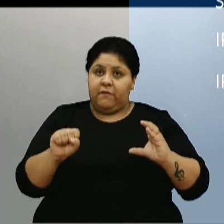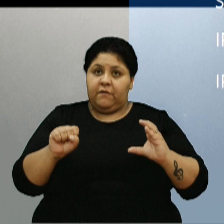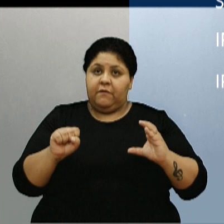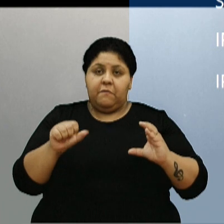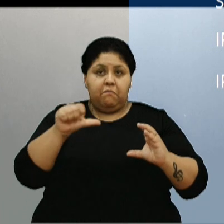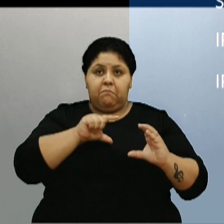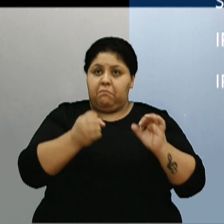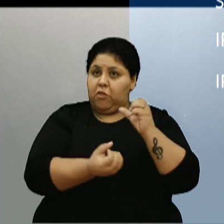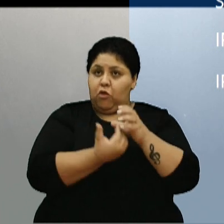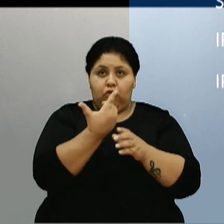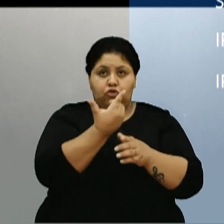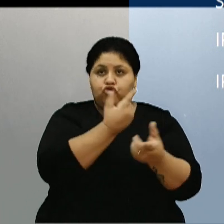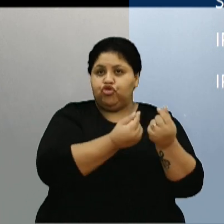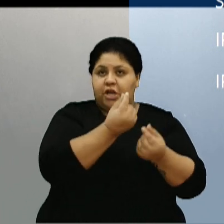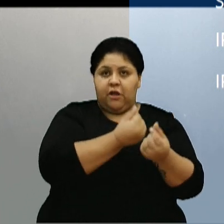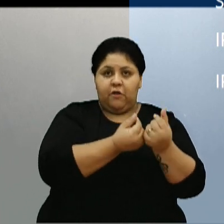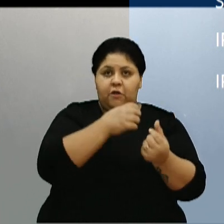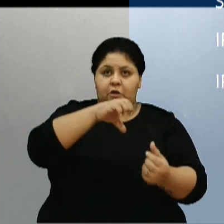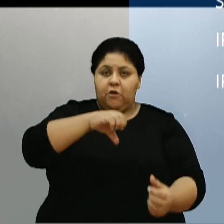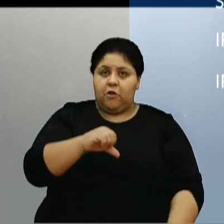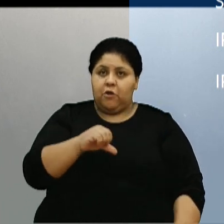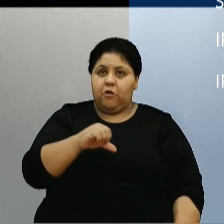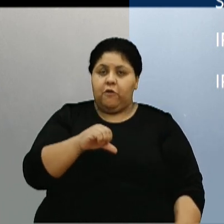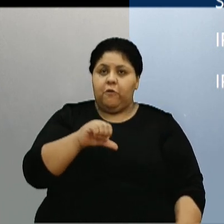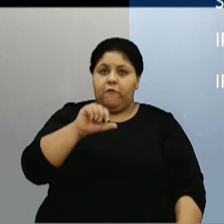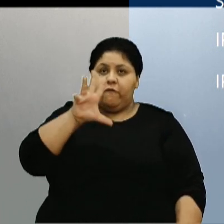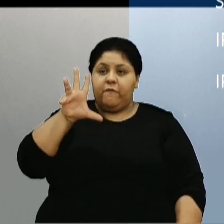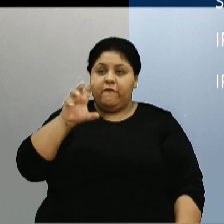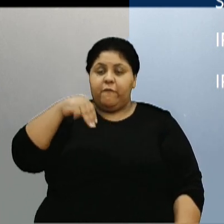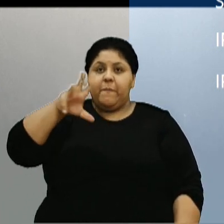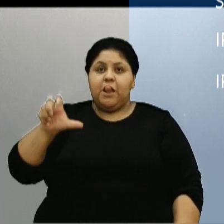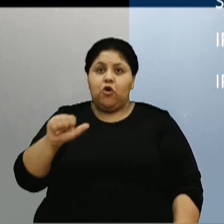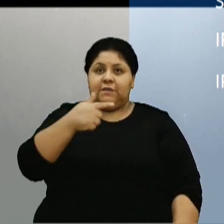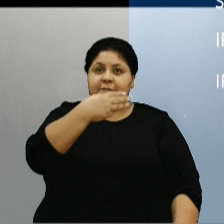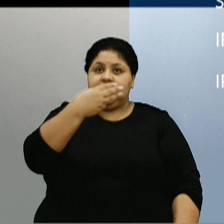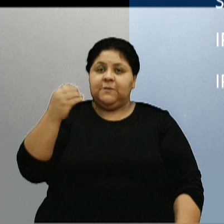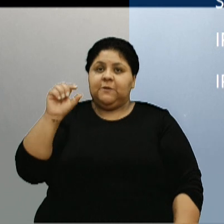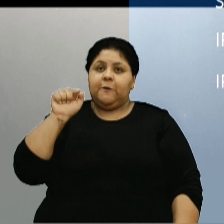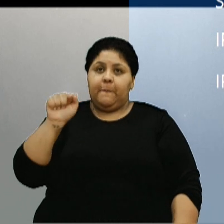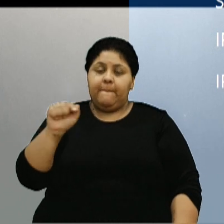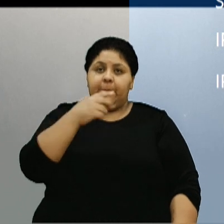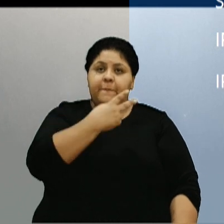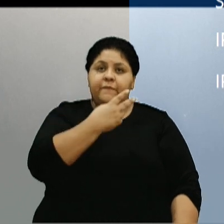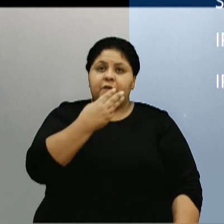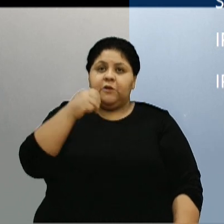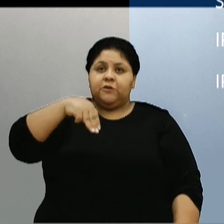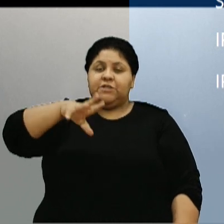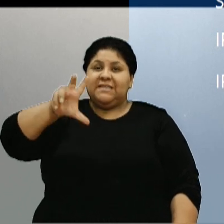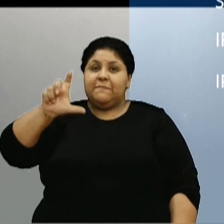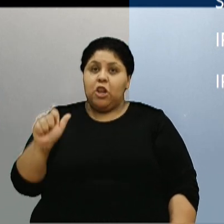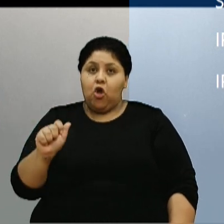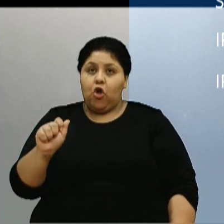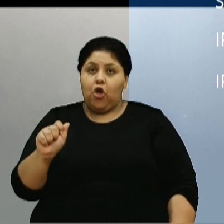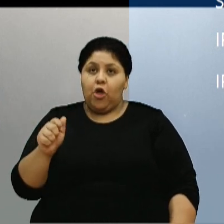originam receita, né? 9 milhões 730 para a Câmara. e 23 milhões para a FAS.